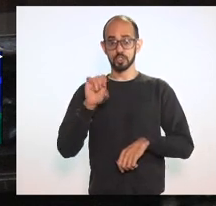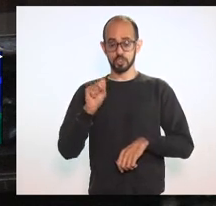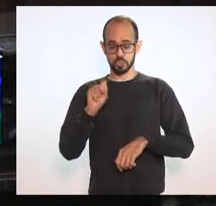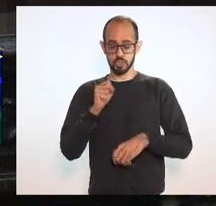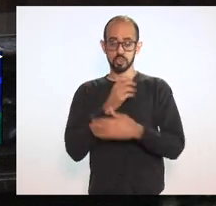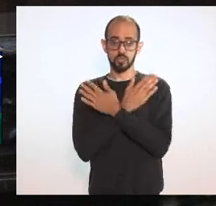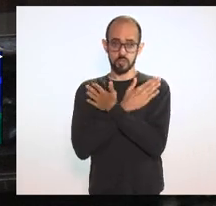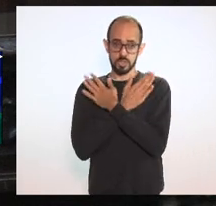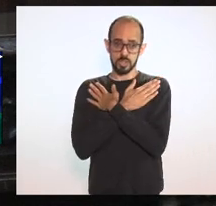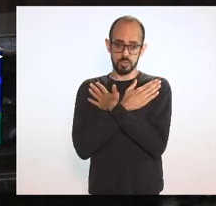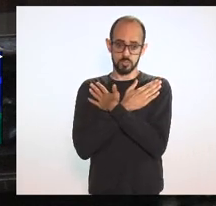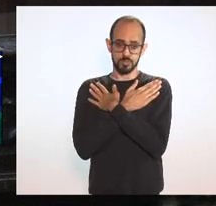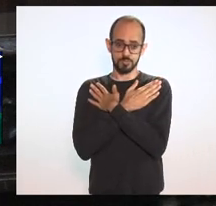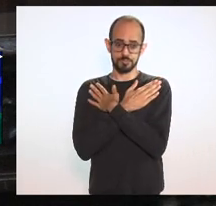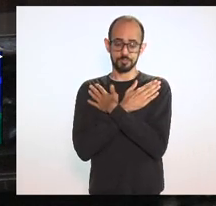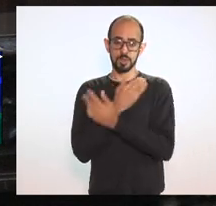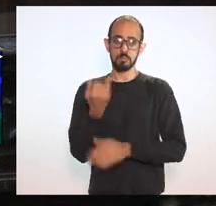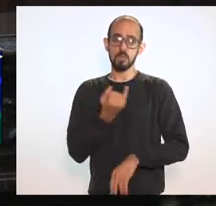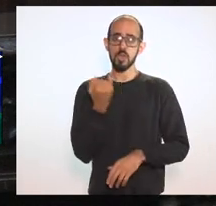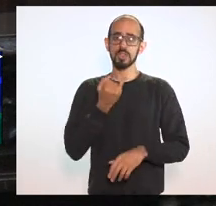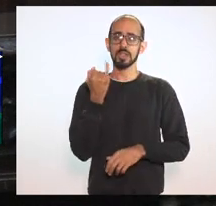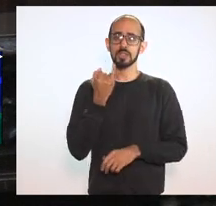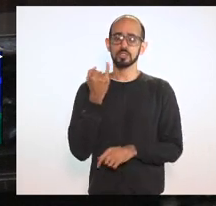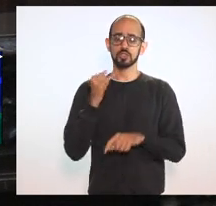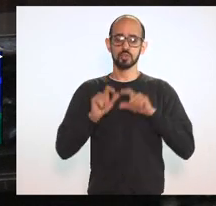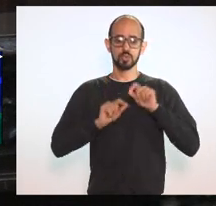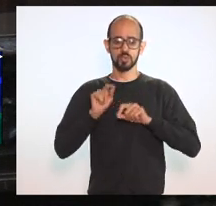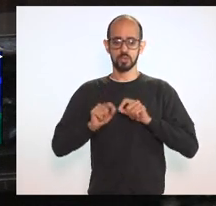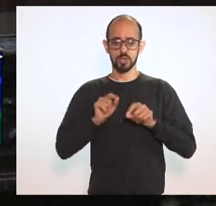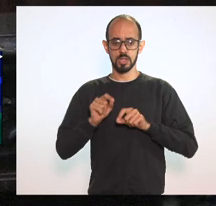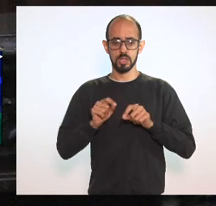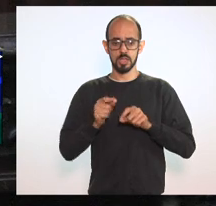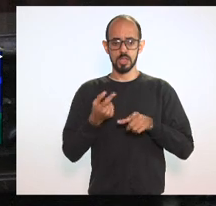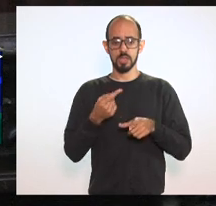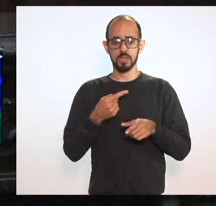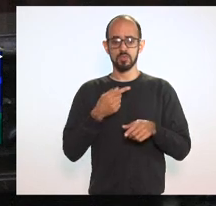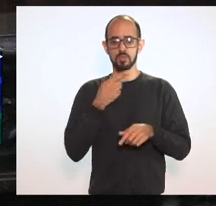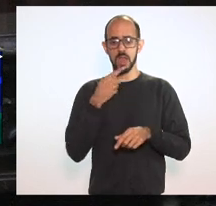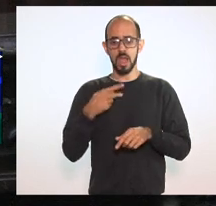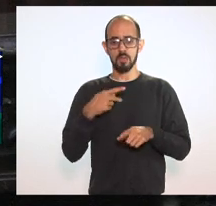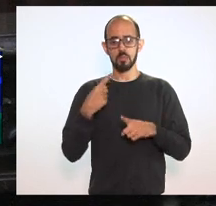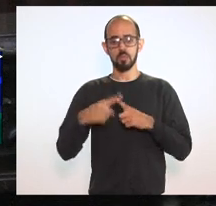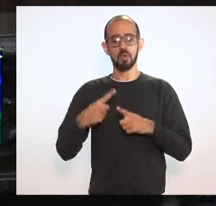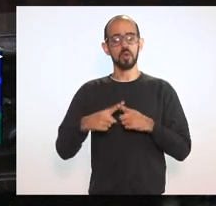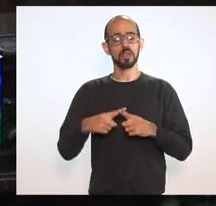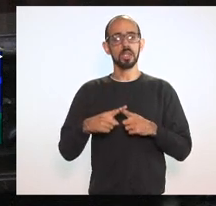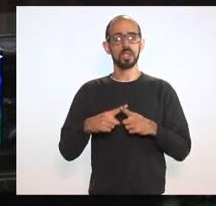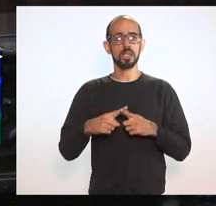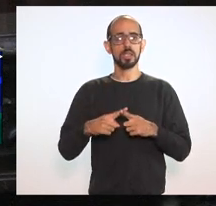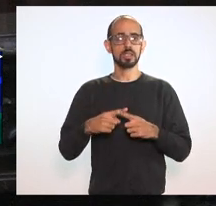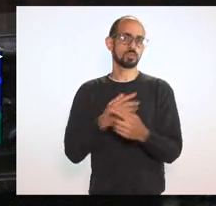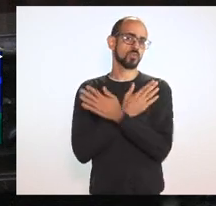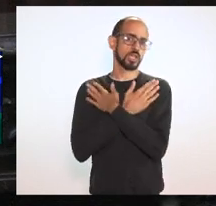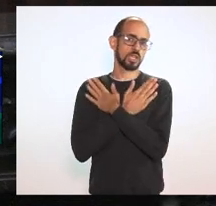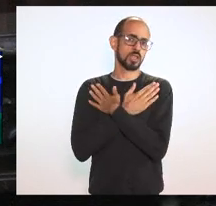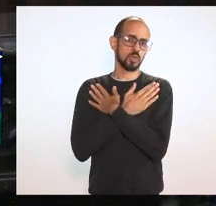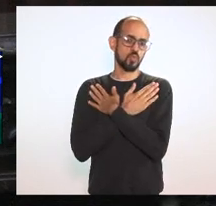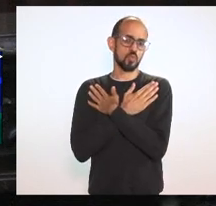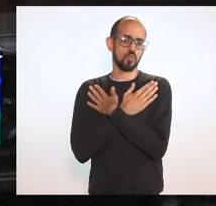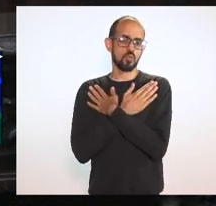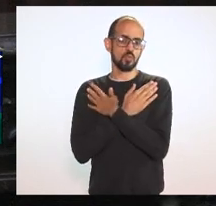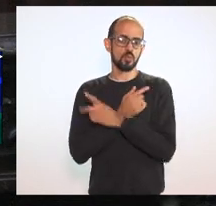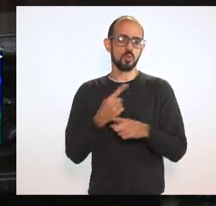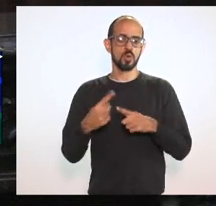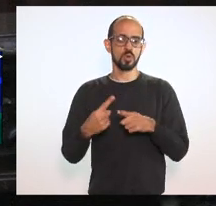feriadão é importante dizer porque falamos aqui de feriadão feriadão porque o